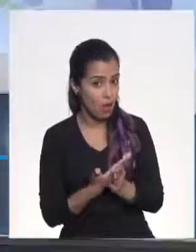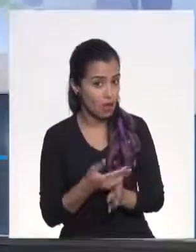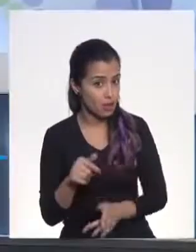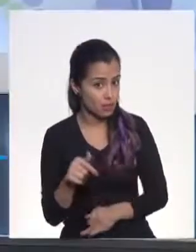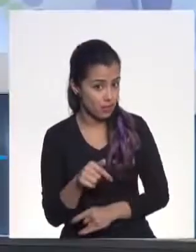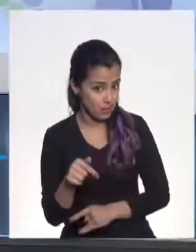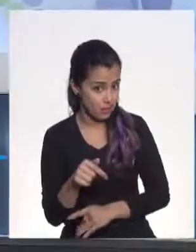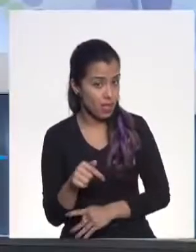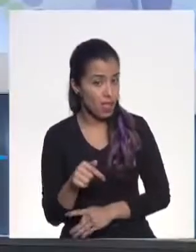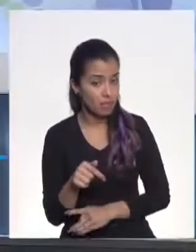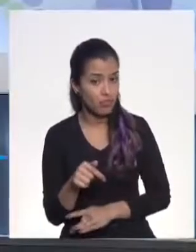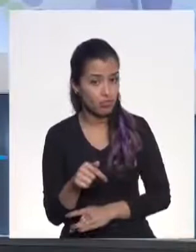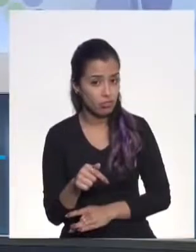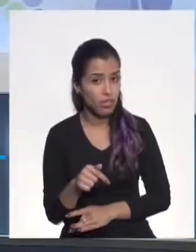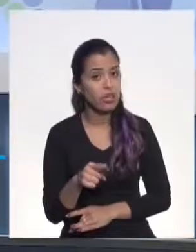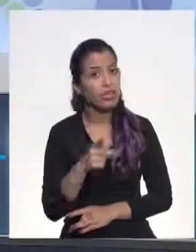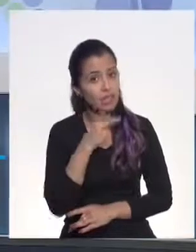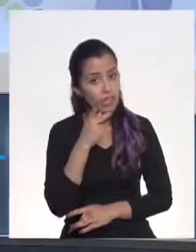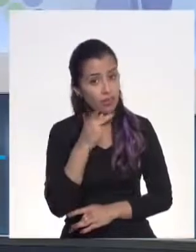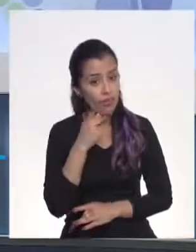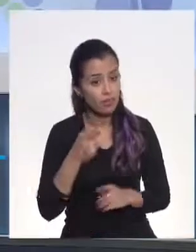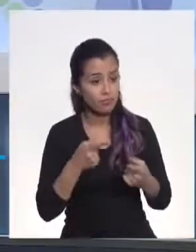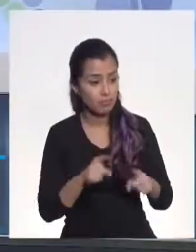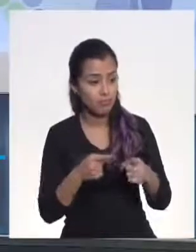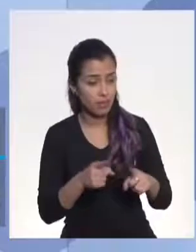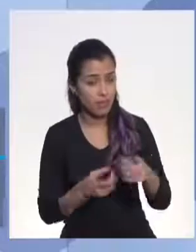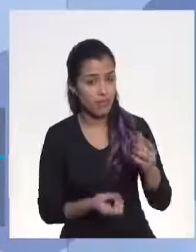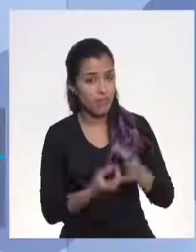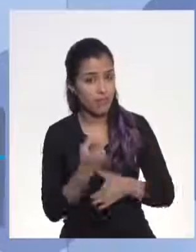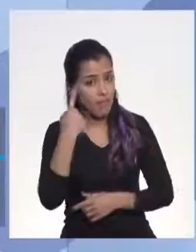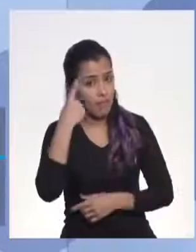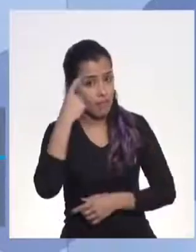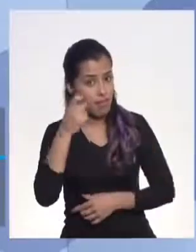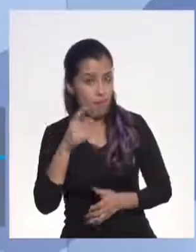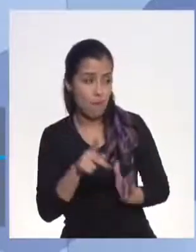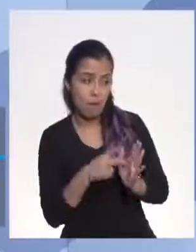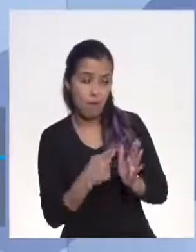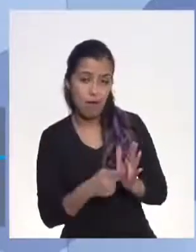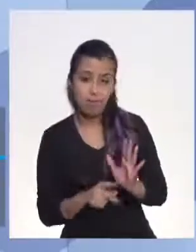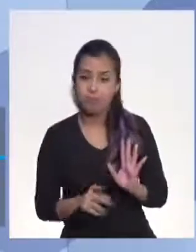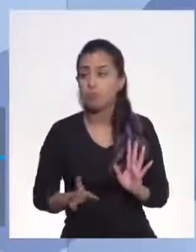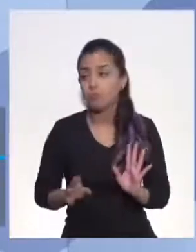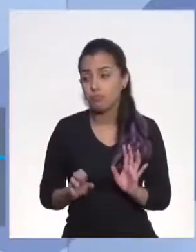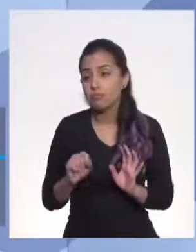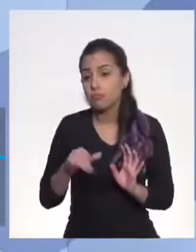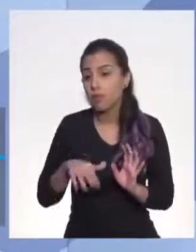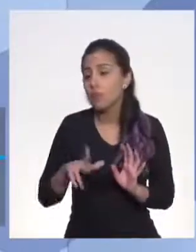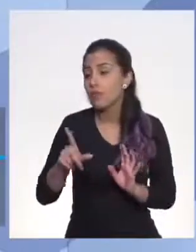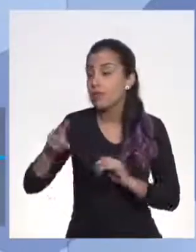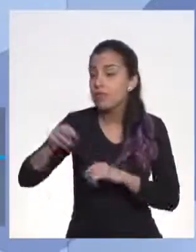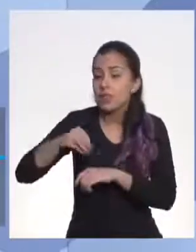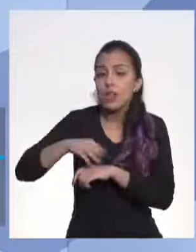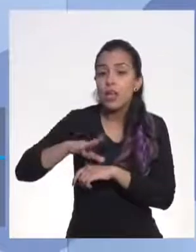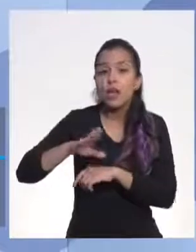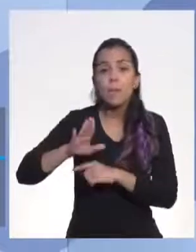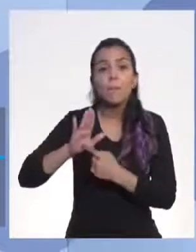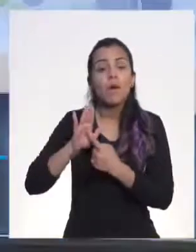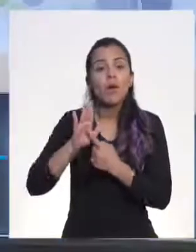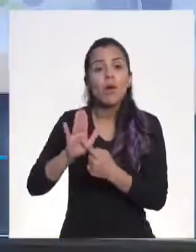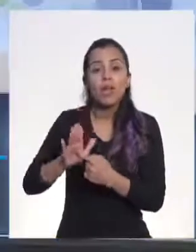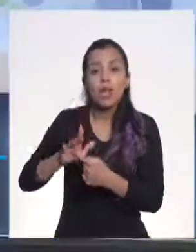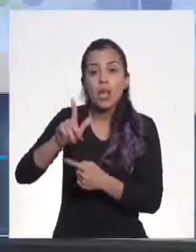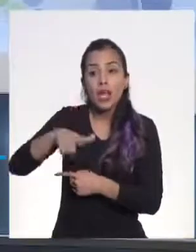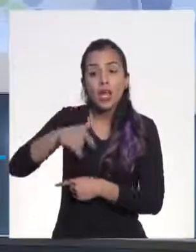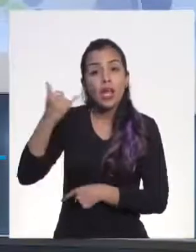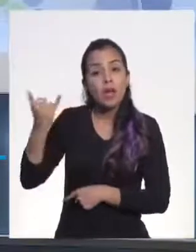horas não dá aula termina em tem que fazer um poema eu acho mas você é trouxe isso para mostrar para ele